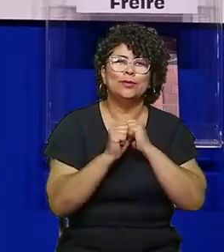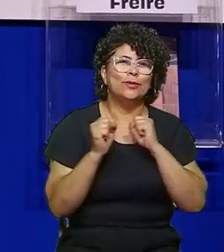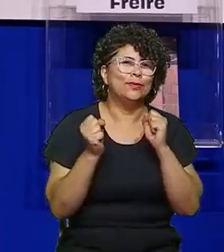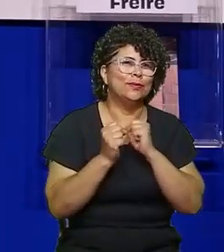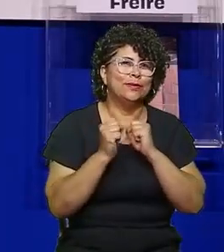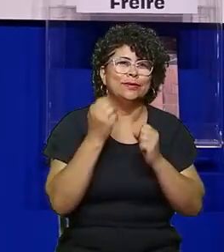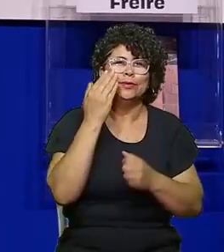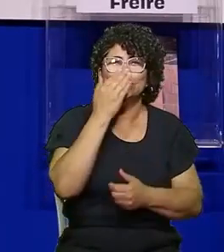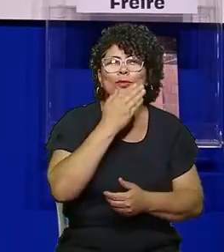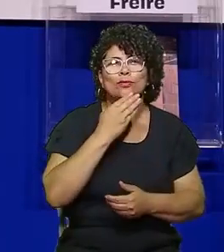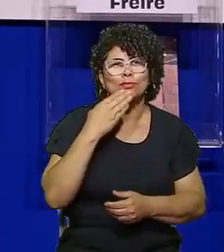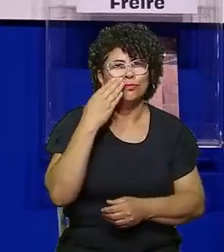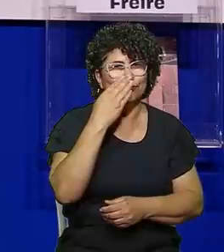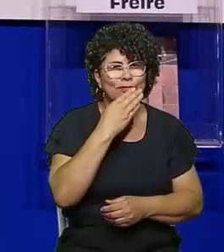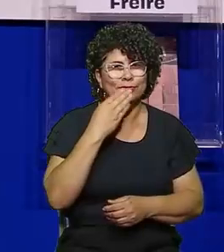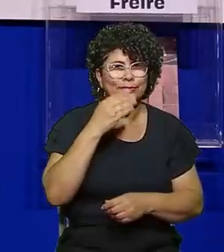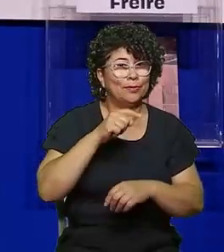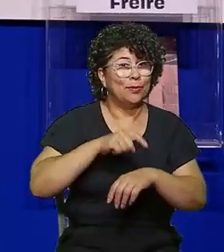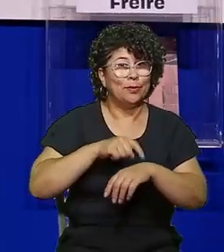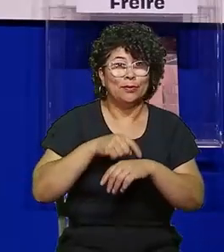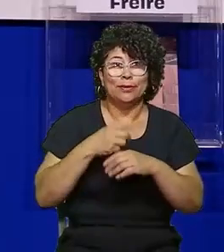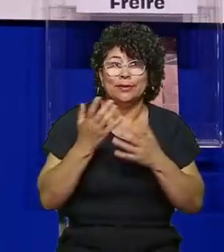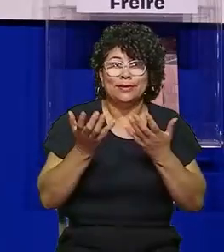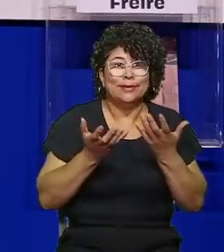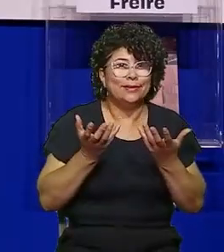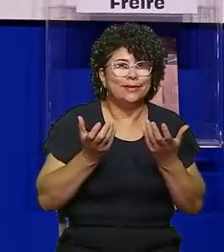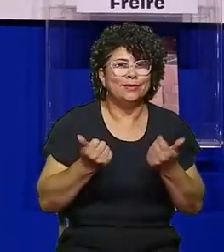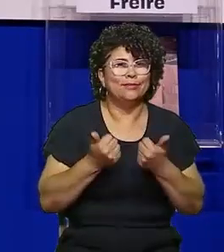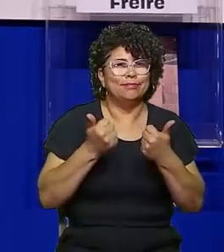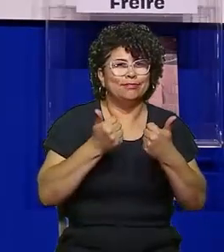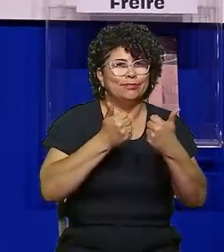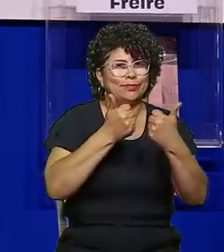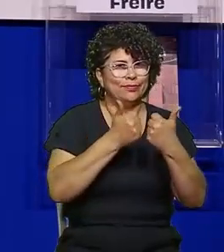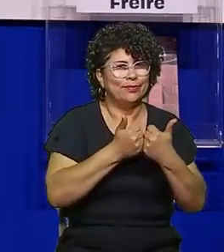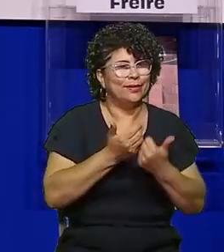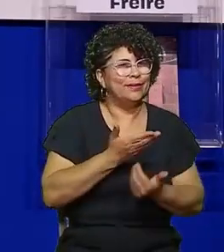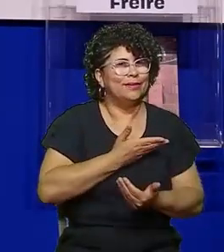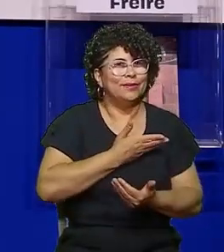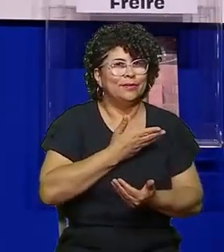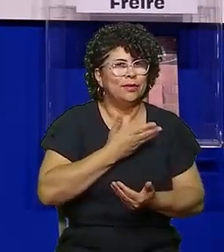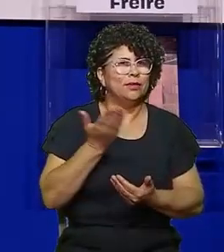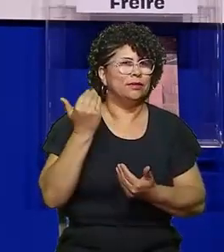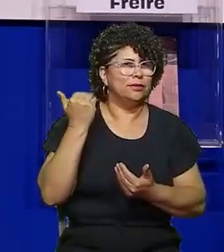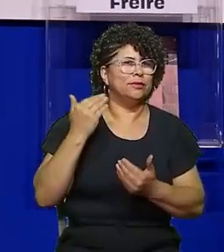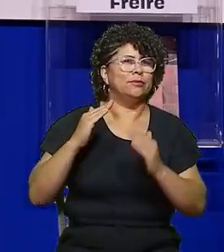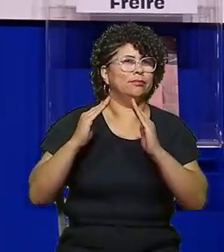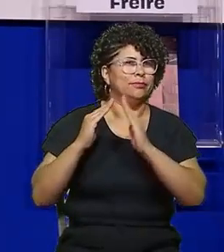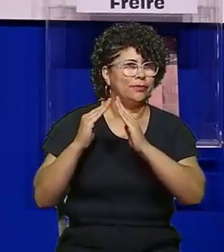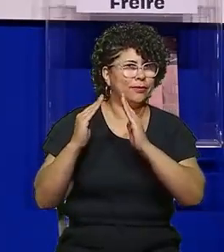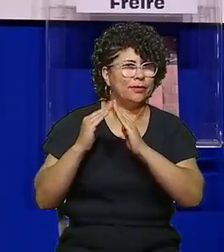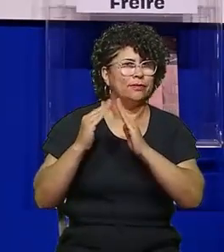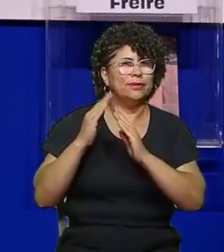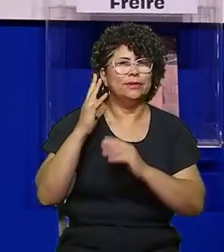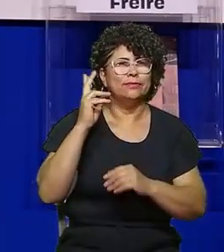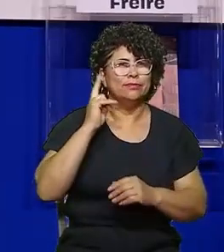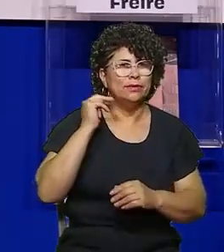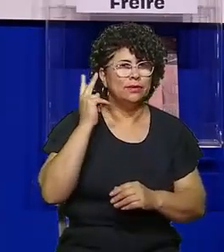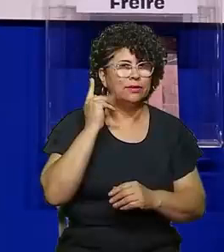de me aproximar de Carlos Drummond de Andrade, eu morava em Fortaleza ainda, professor de literatura. Uma tia